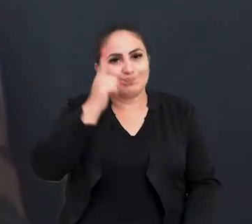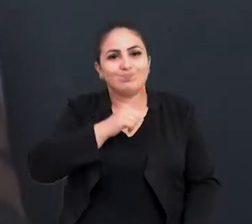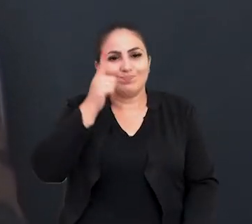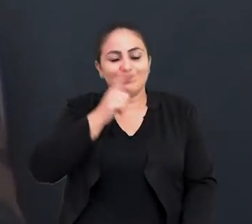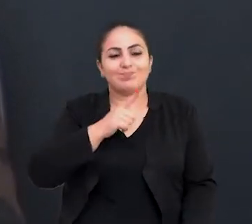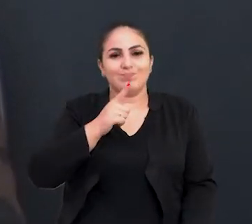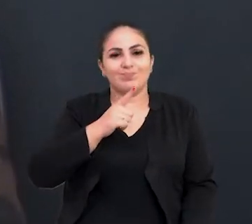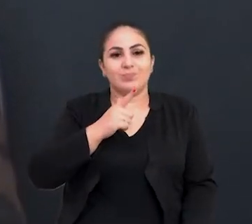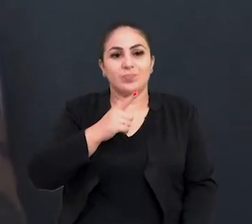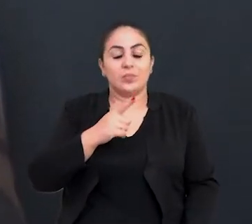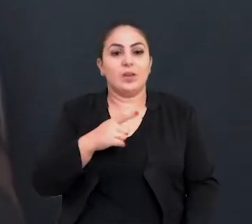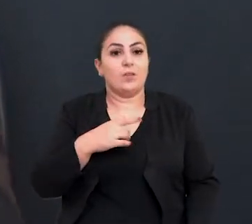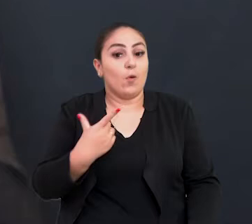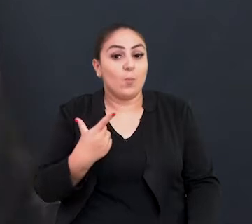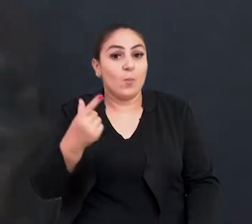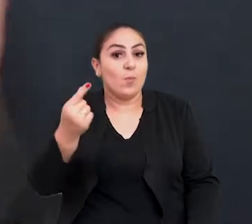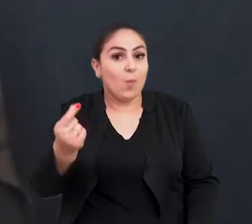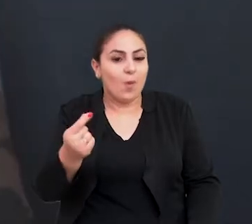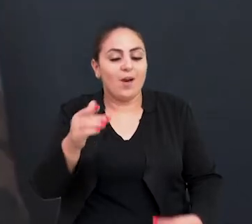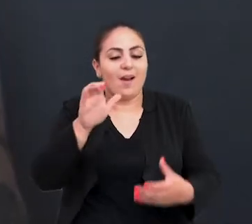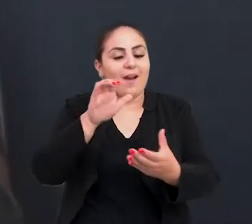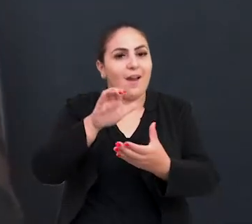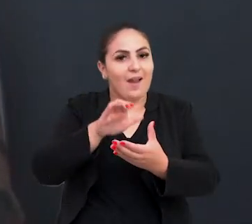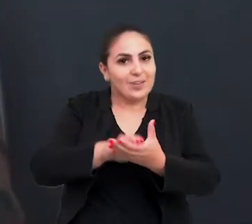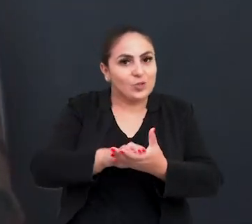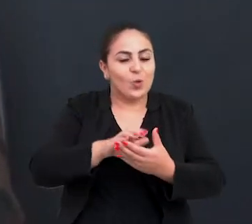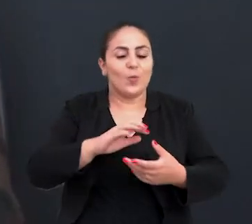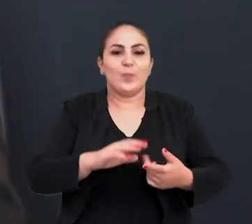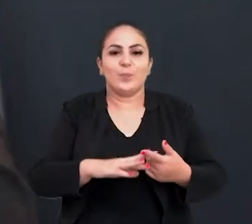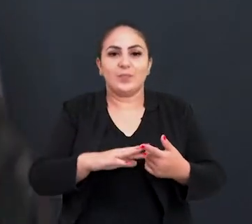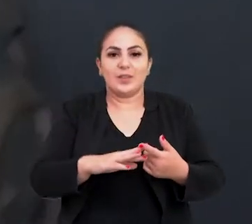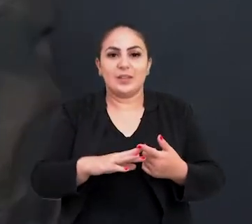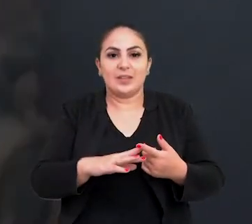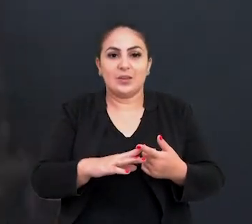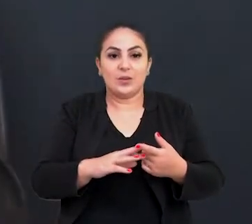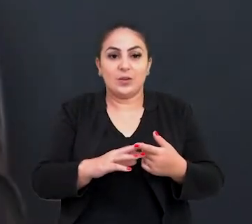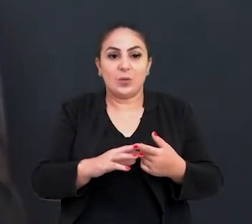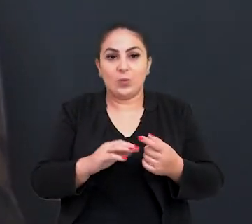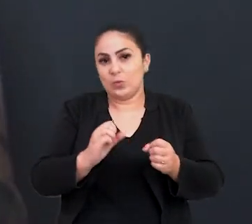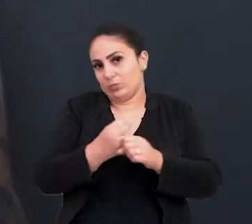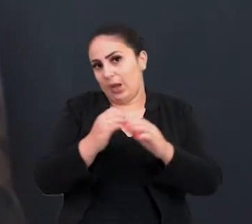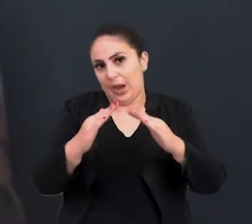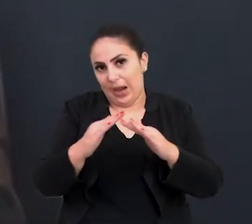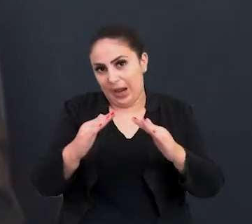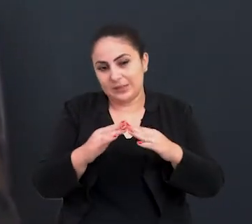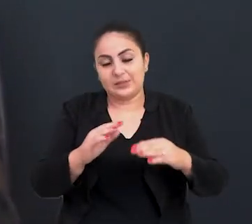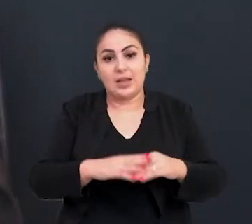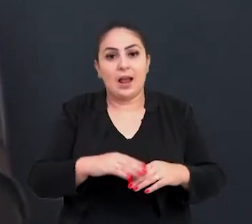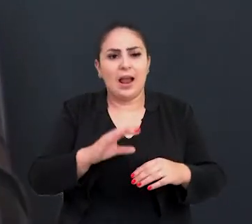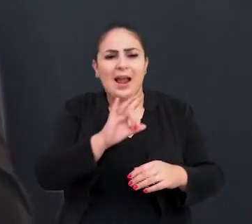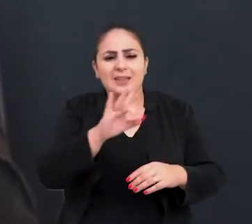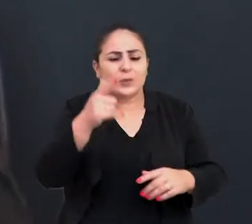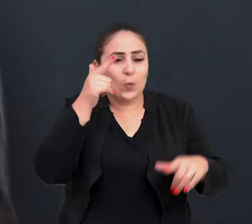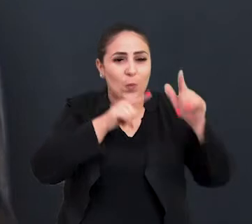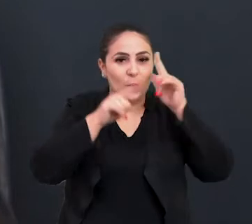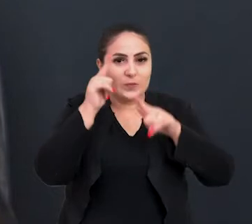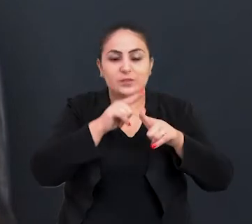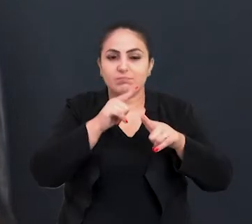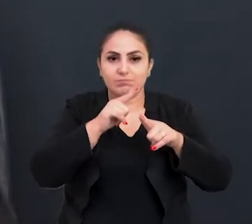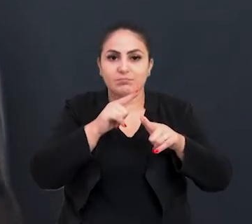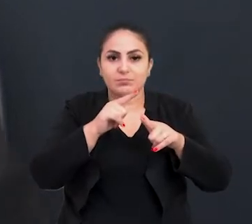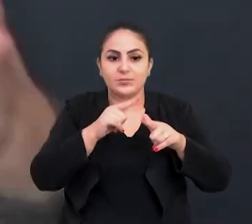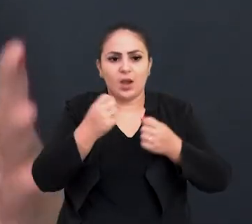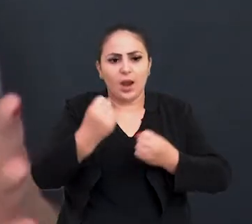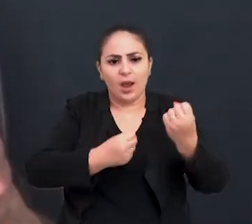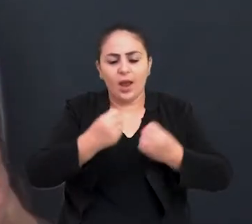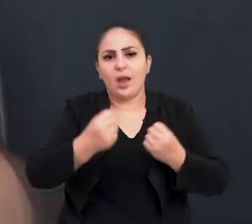ele conseguiu. Foi embora, casou, construiu um lar e cada vitória que ele,